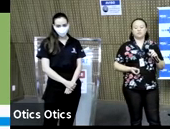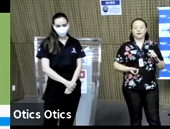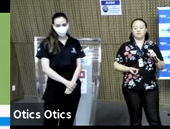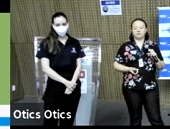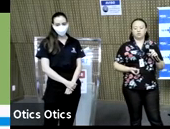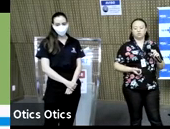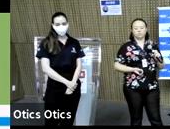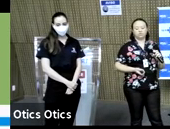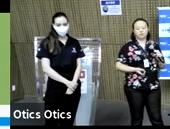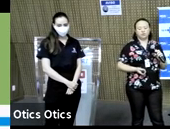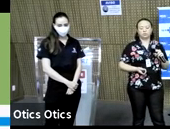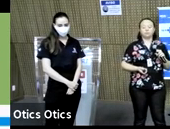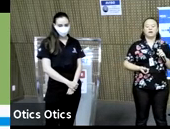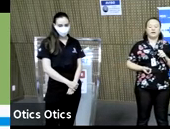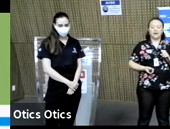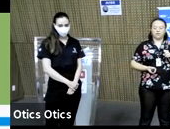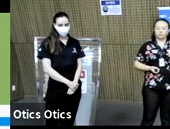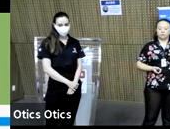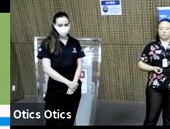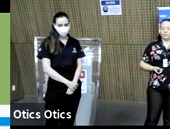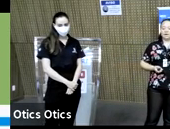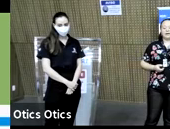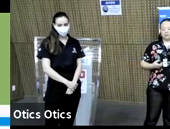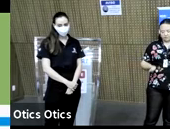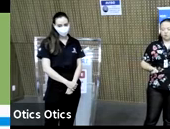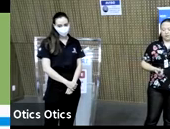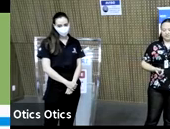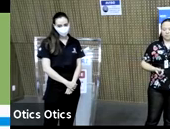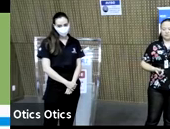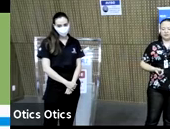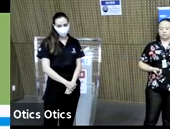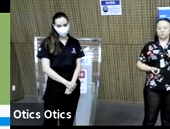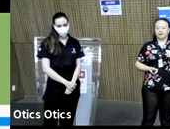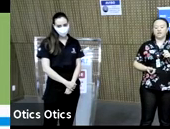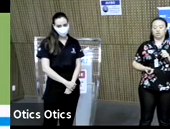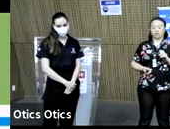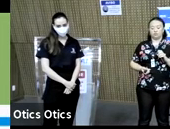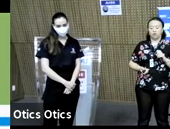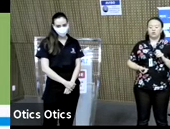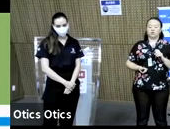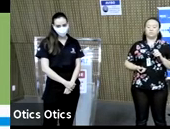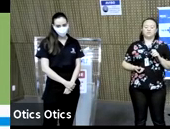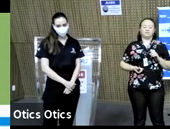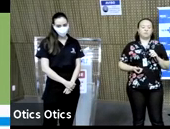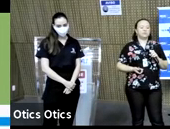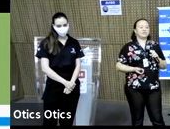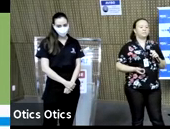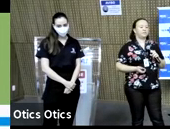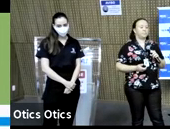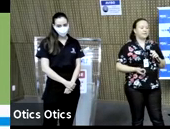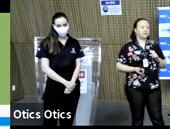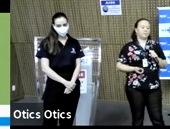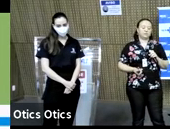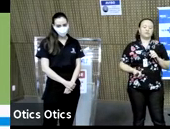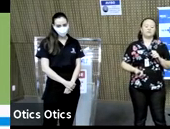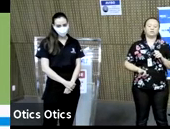primeiro semestre de 2021 e é 100% negativo. Nós observamos que as